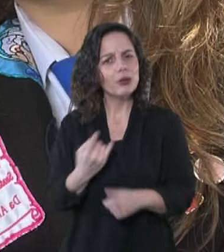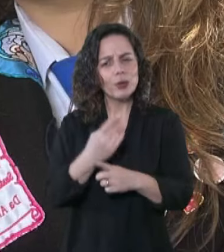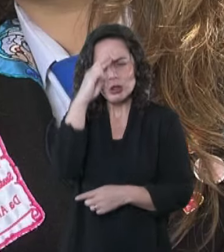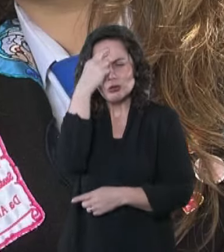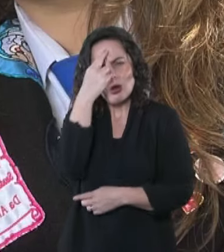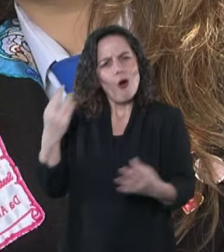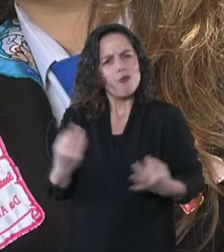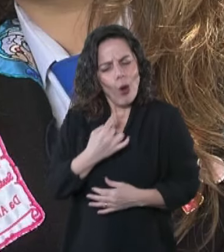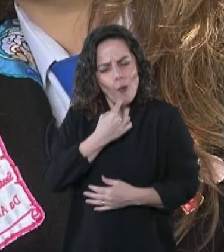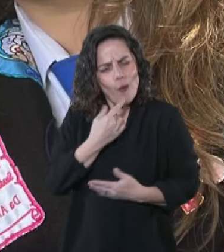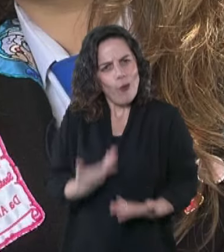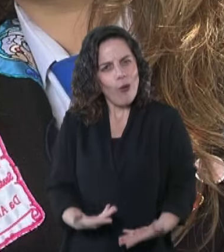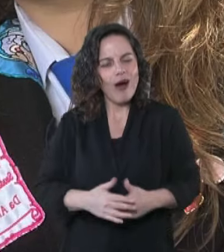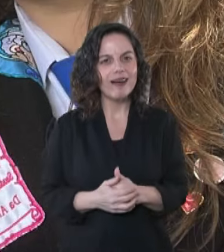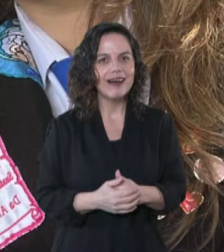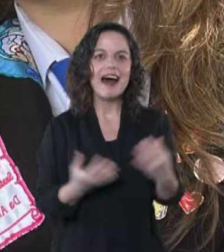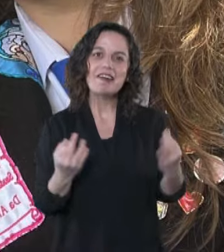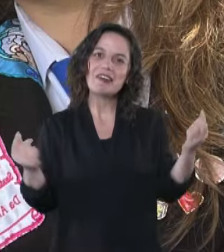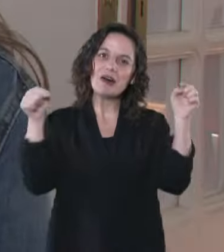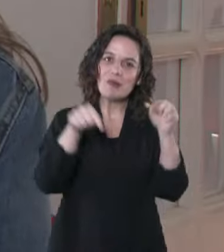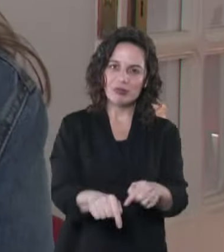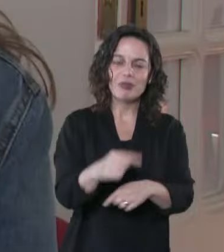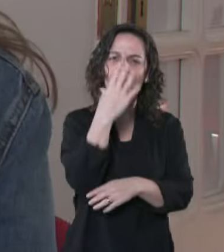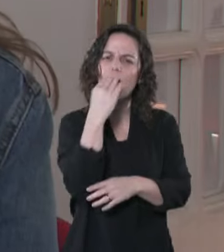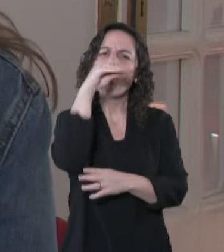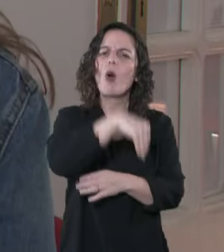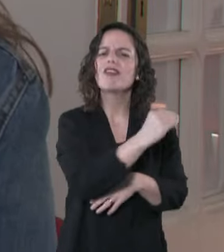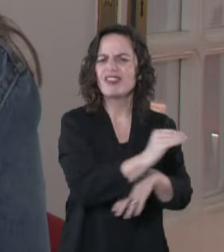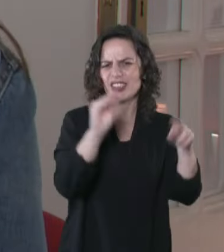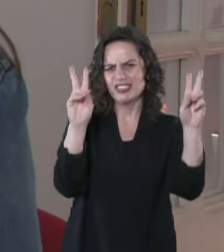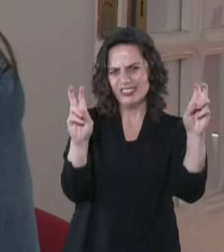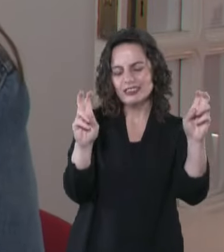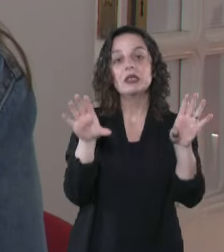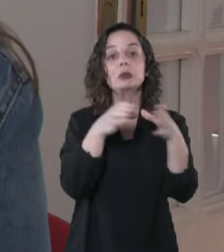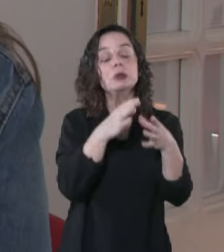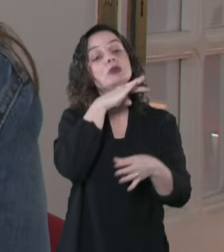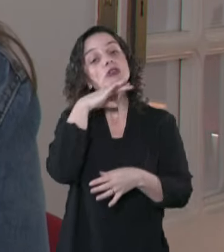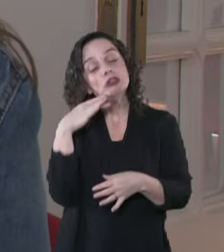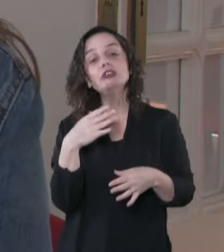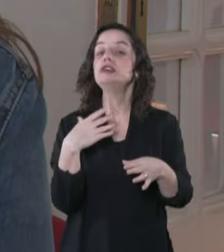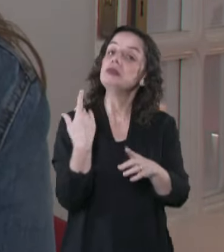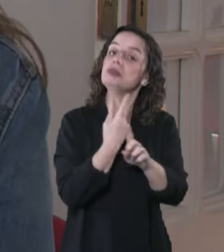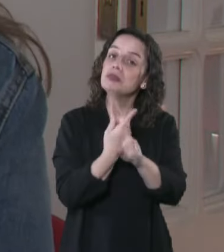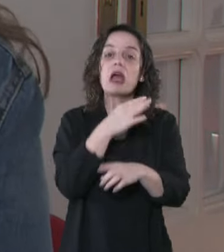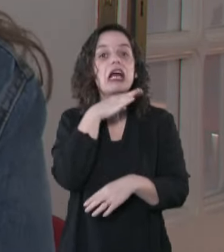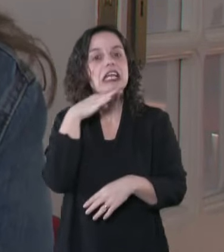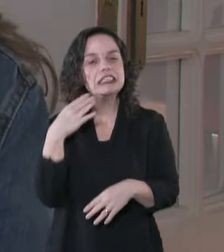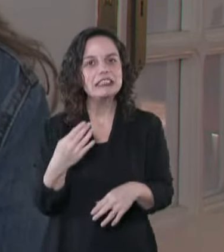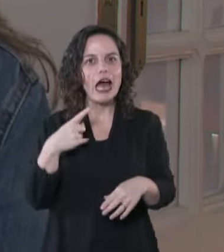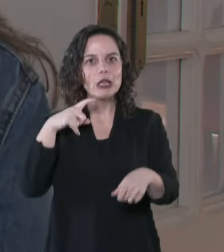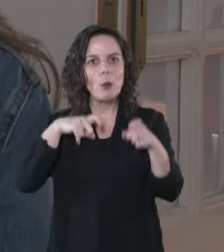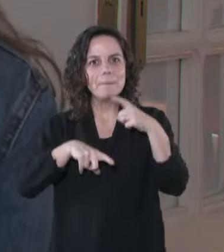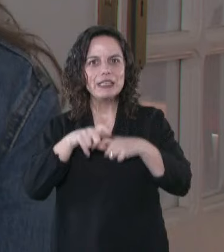esforço. E venho parar aos golfinhos. E é um grupo giro que faz aqui umas coisas engraçadas. Isto o bichinho